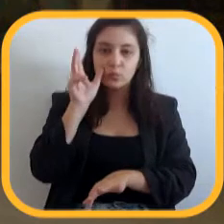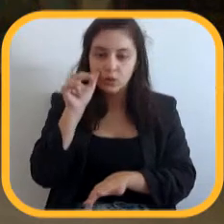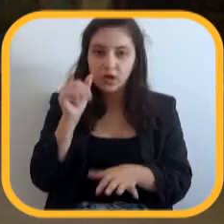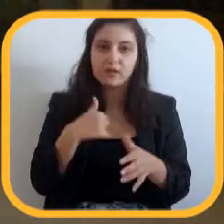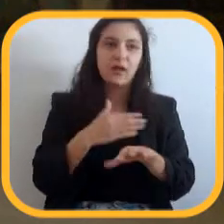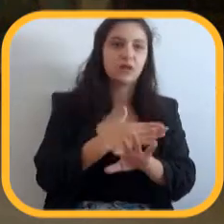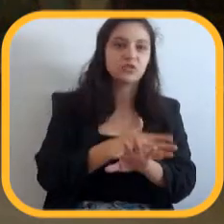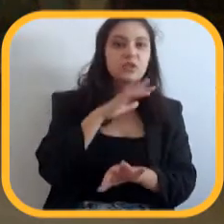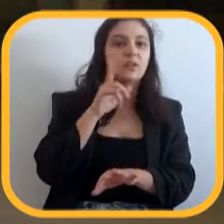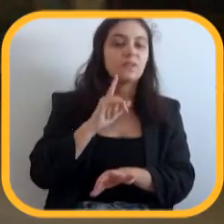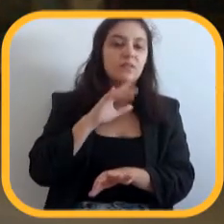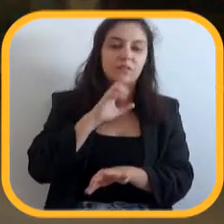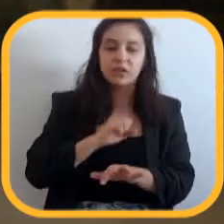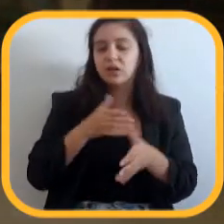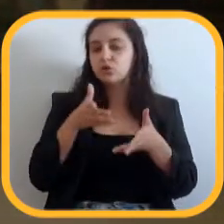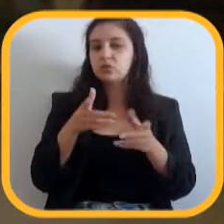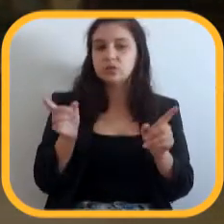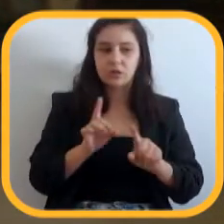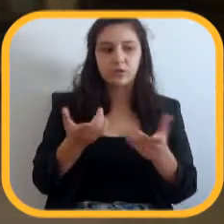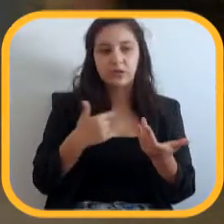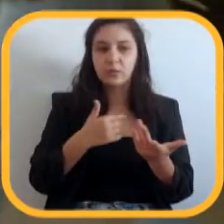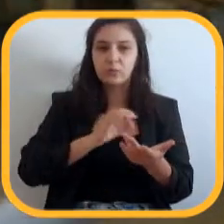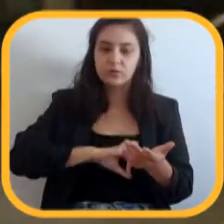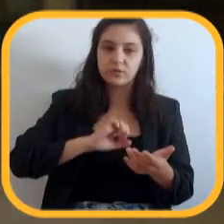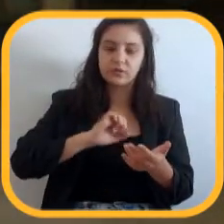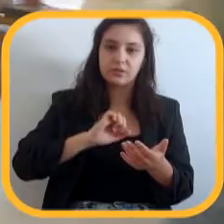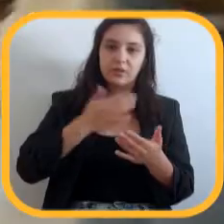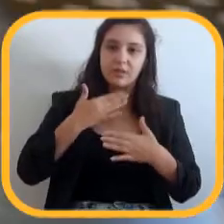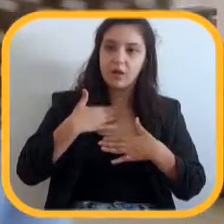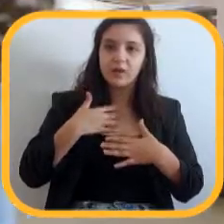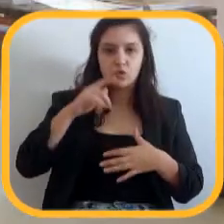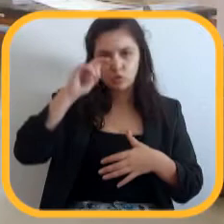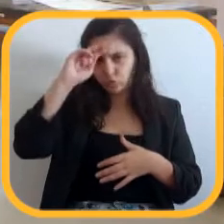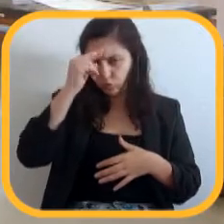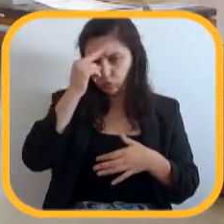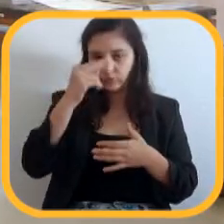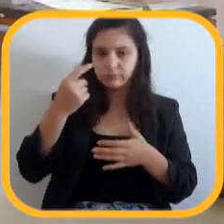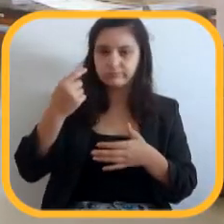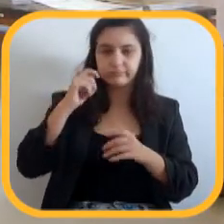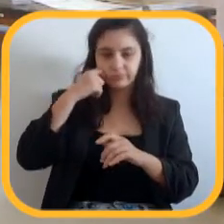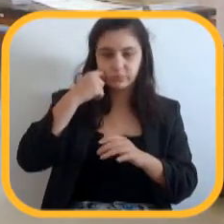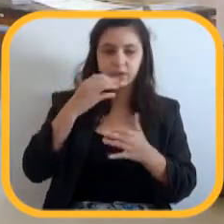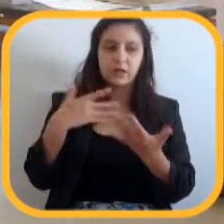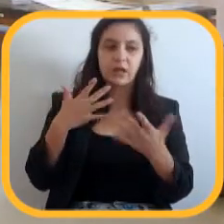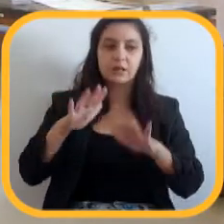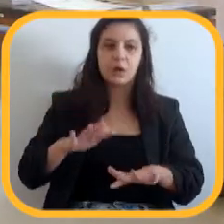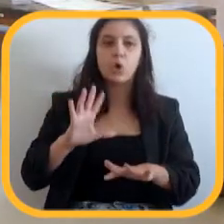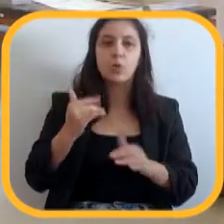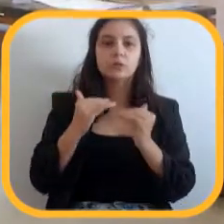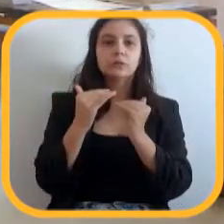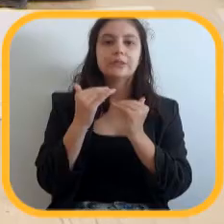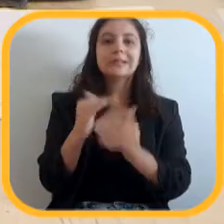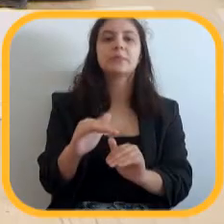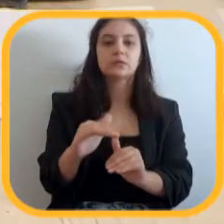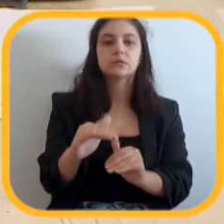namorada, antes de ser filha. Acho que isso também não ajuda. Acho que também o facto da nossa profissão exigir tanto de nós também não nos ajuda, às vezes, a pôr um travão e a saber